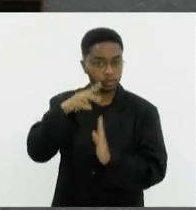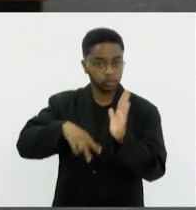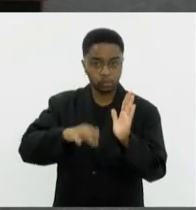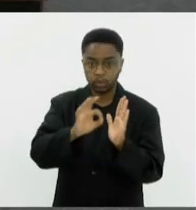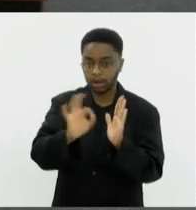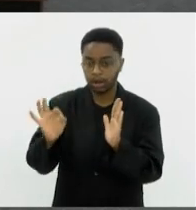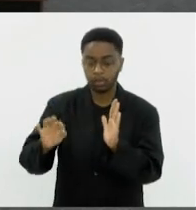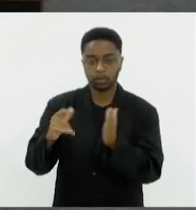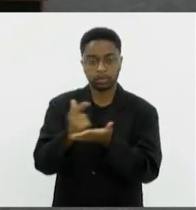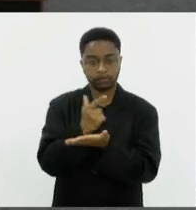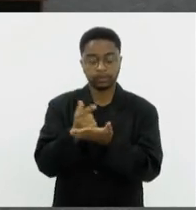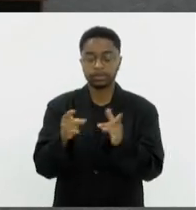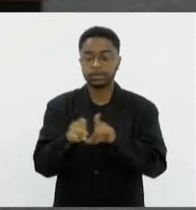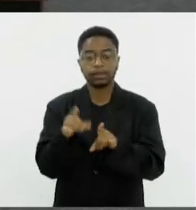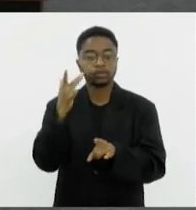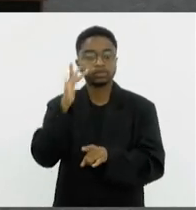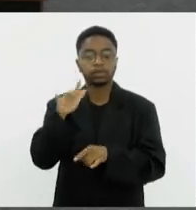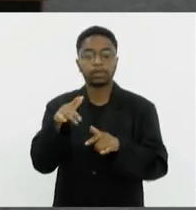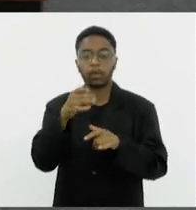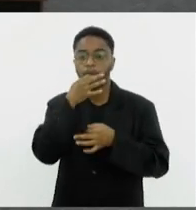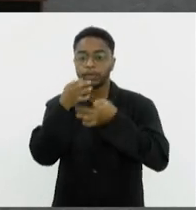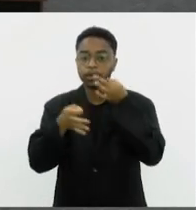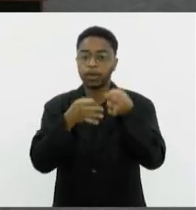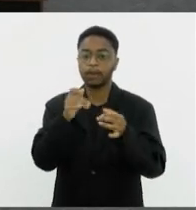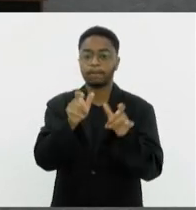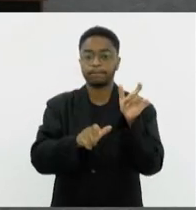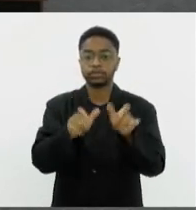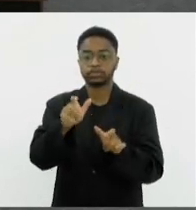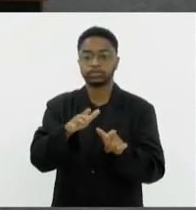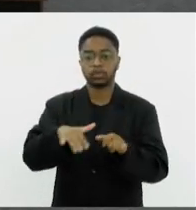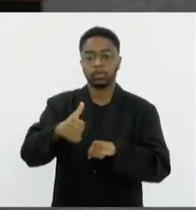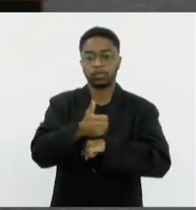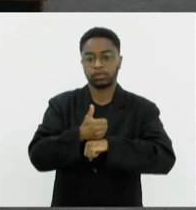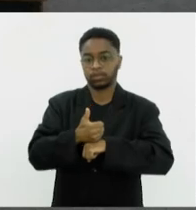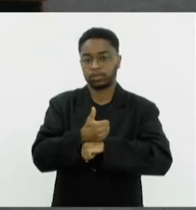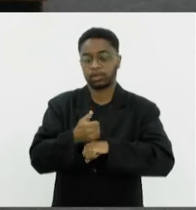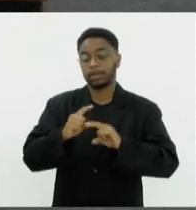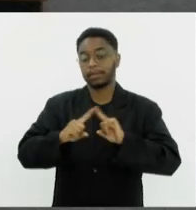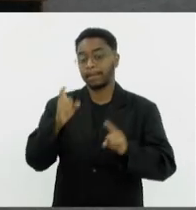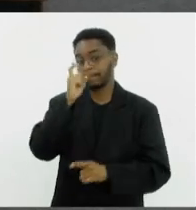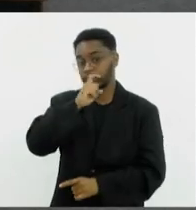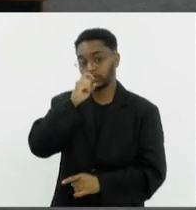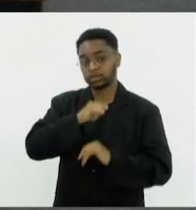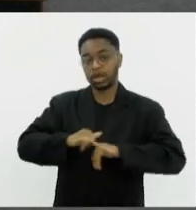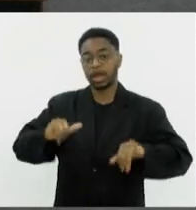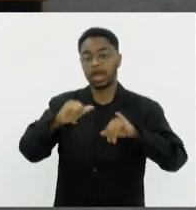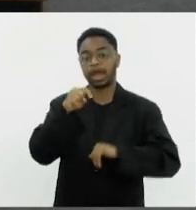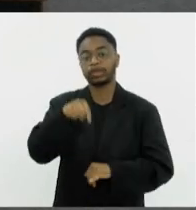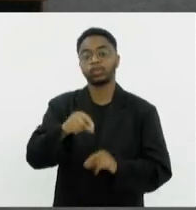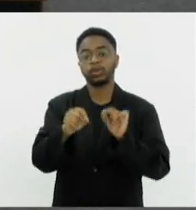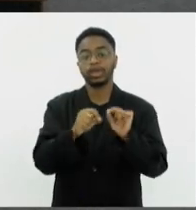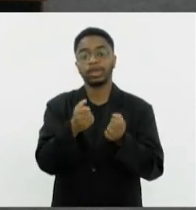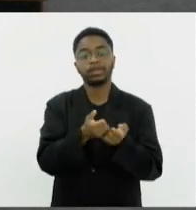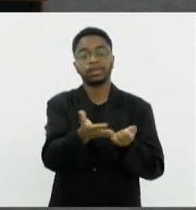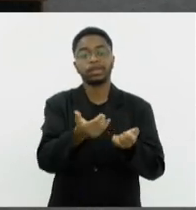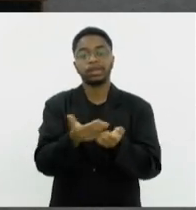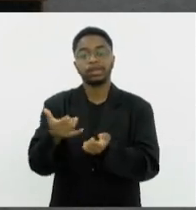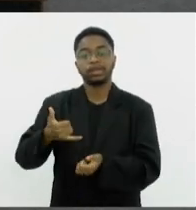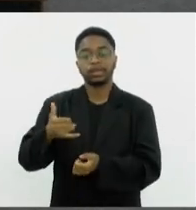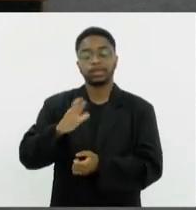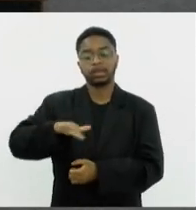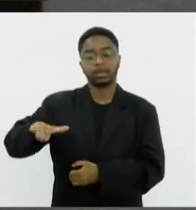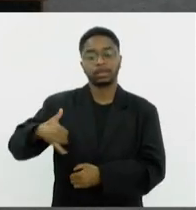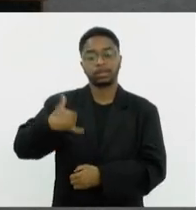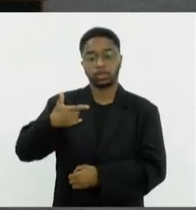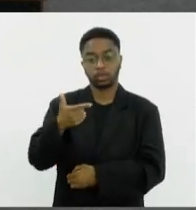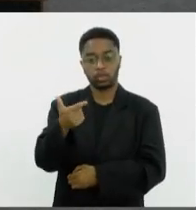sem ouvir especialista. Para concluir, mas a mentira, deputado, que ele falou aqui no plenário é que o livro seria distribuído para crianças de mais de